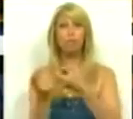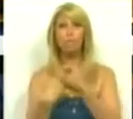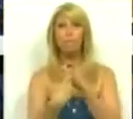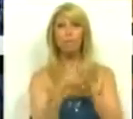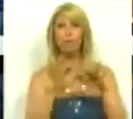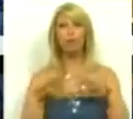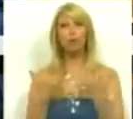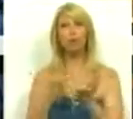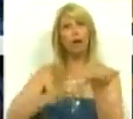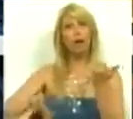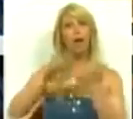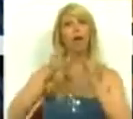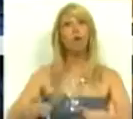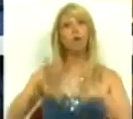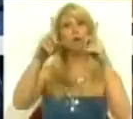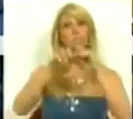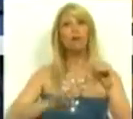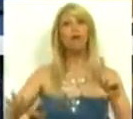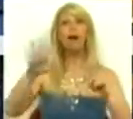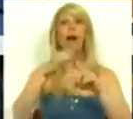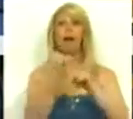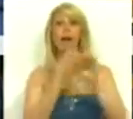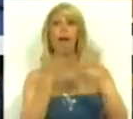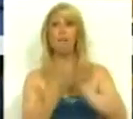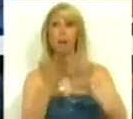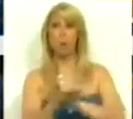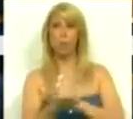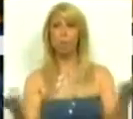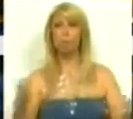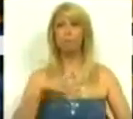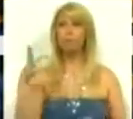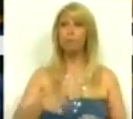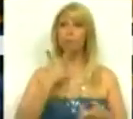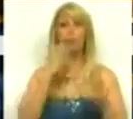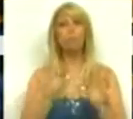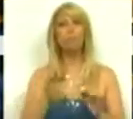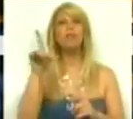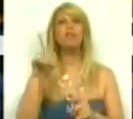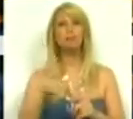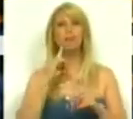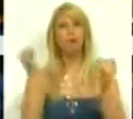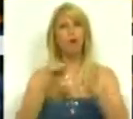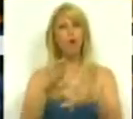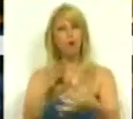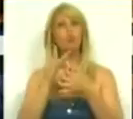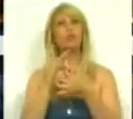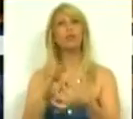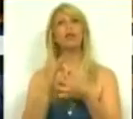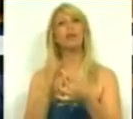sociais no domínio do crescimento e no domínio do emprego. E Portugal precisa também de concertação